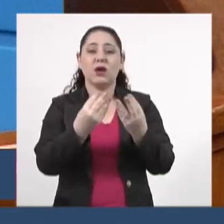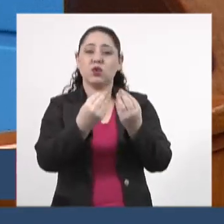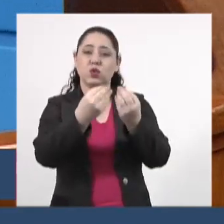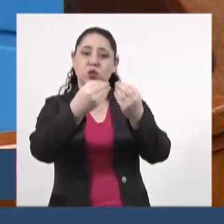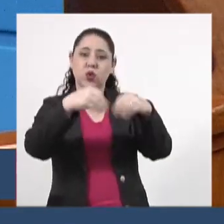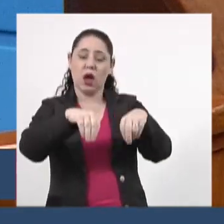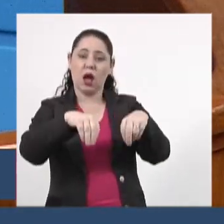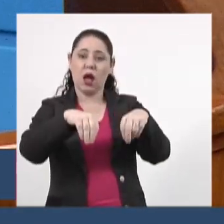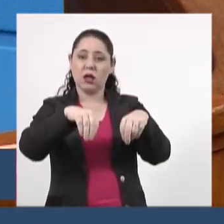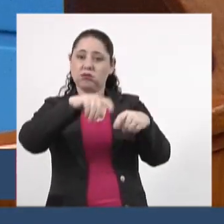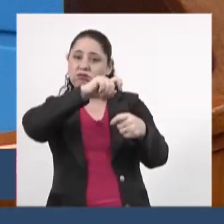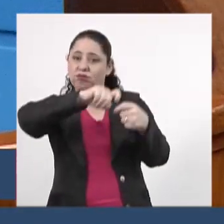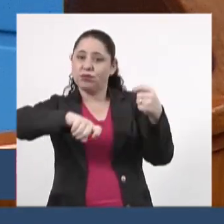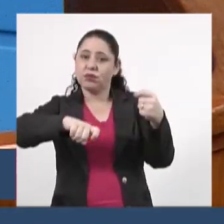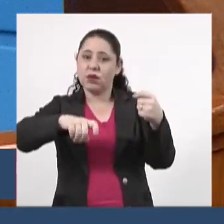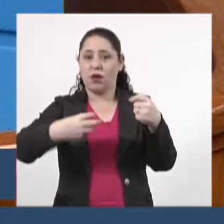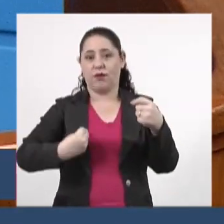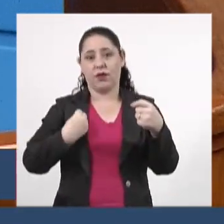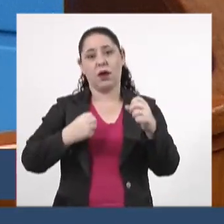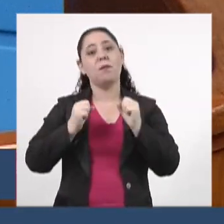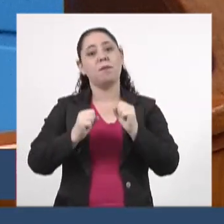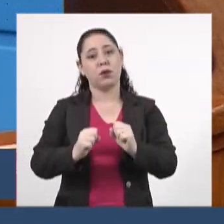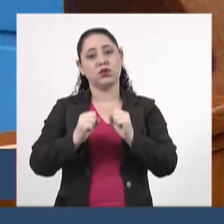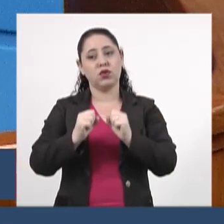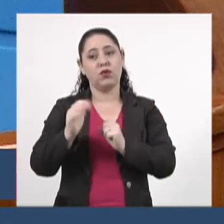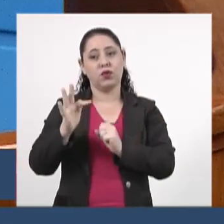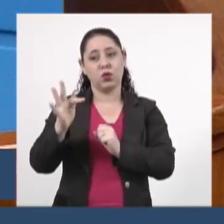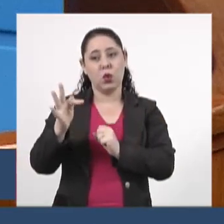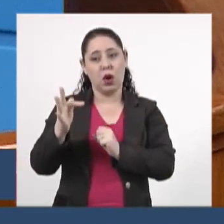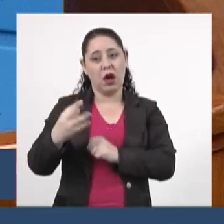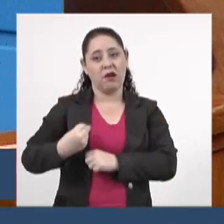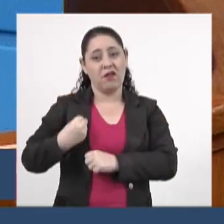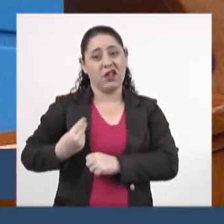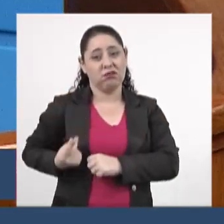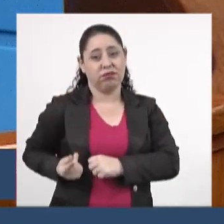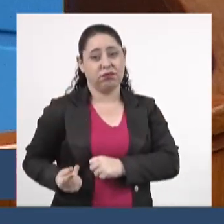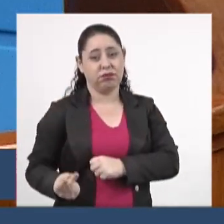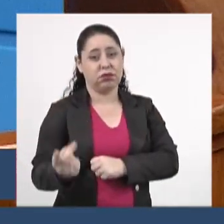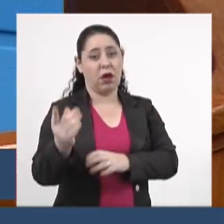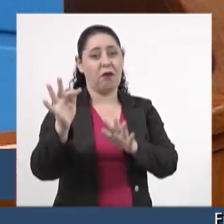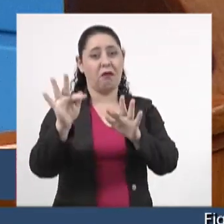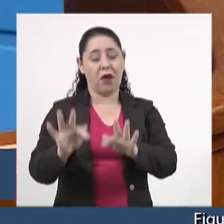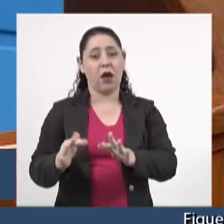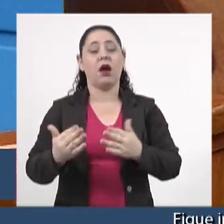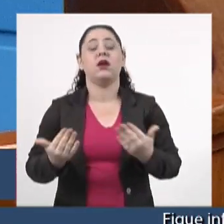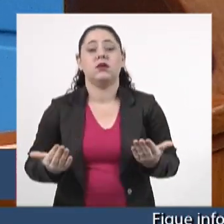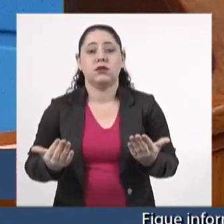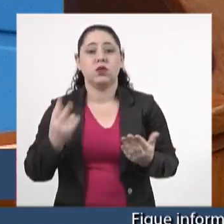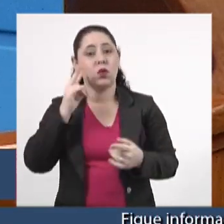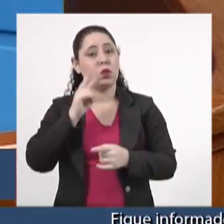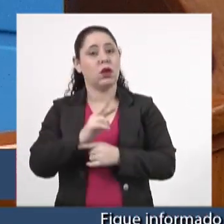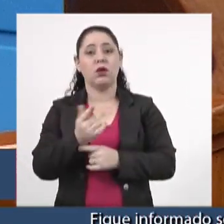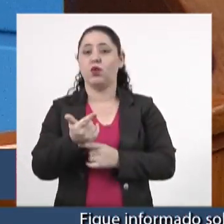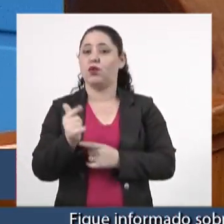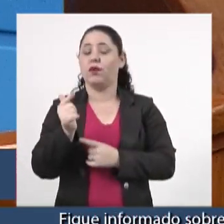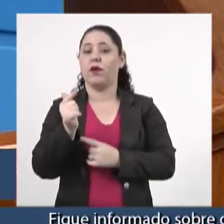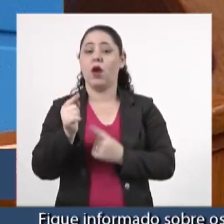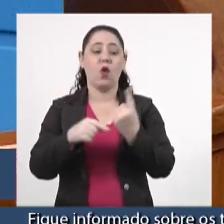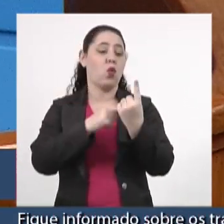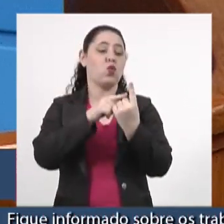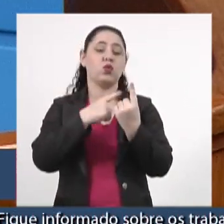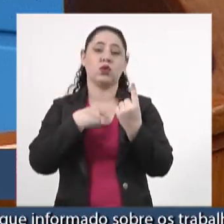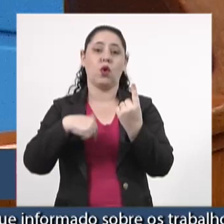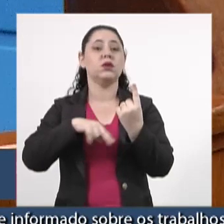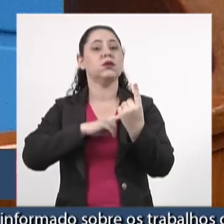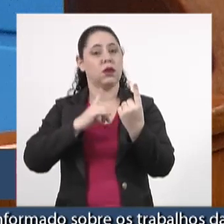consequências do abuso na vida dela, né, poderiam ser para o resto da vida, se não houvesse esse cuidado. Então, esse é um dos casos que